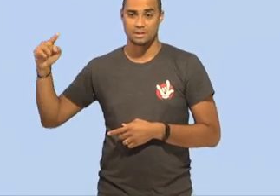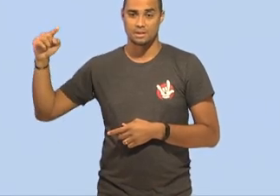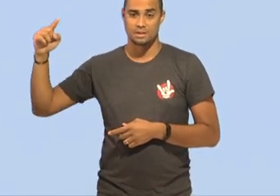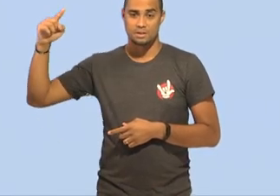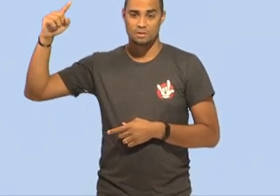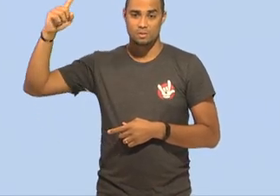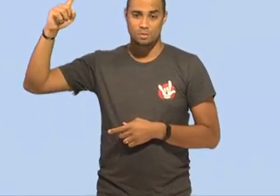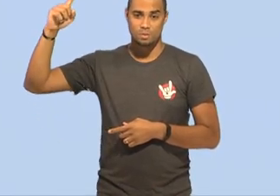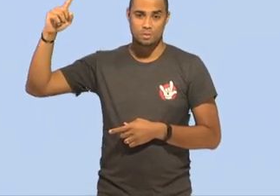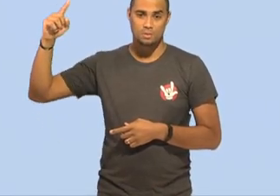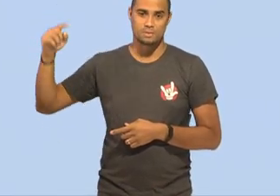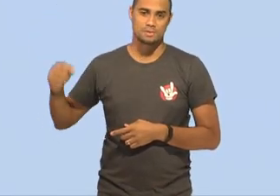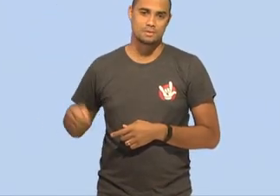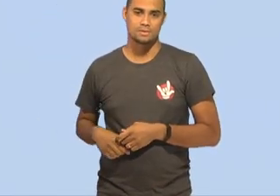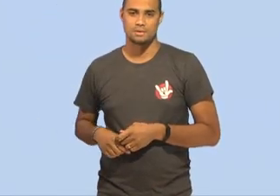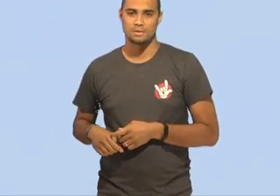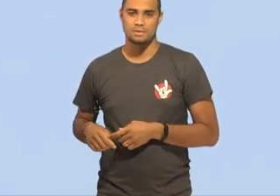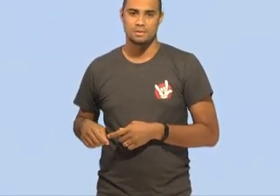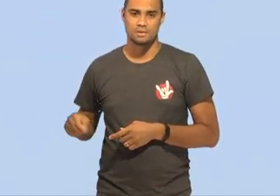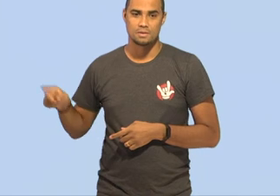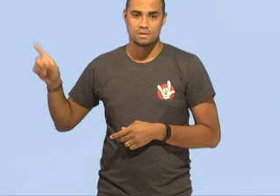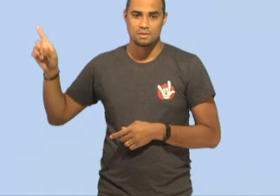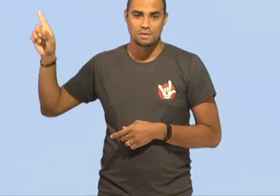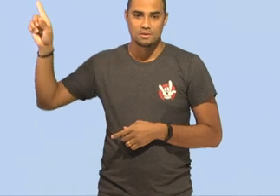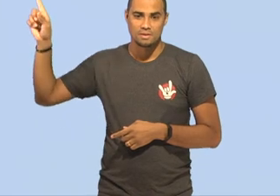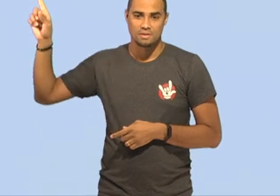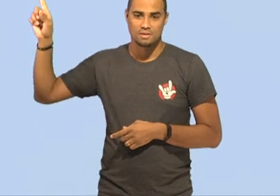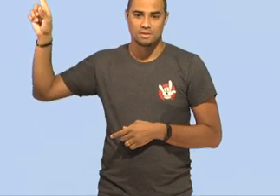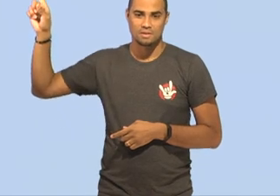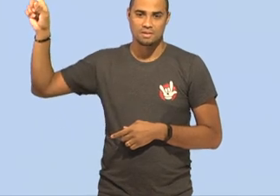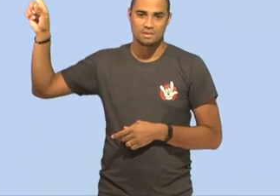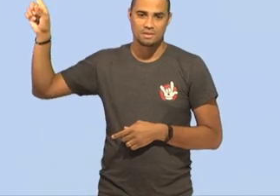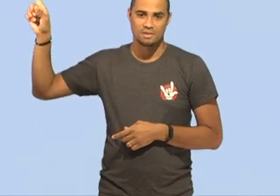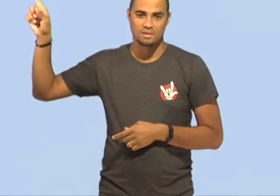Sortear o número. Fabrício